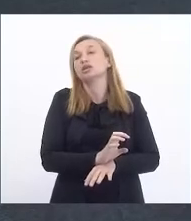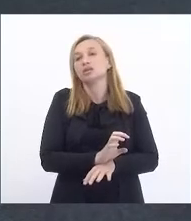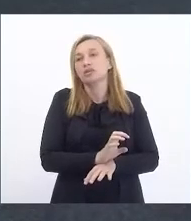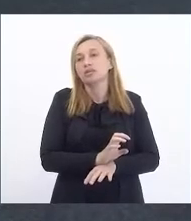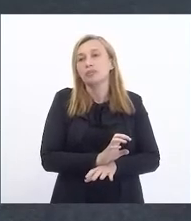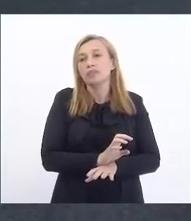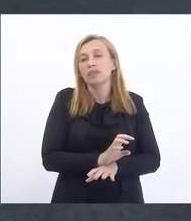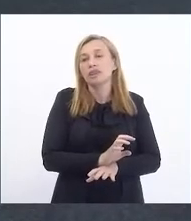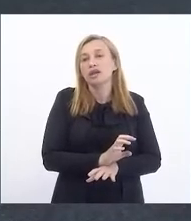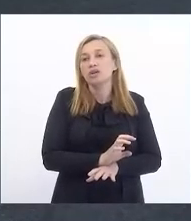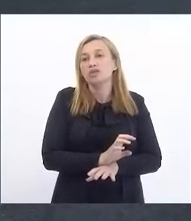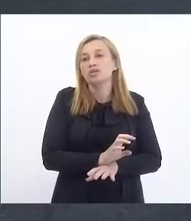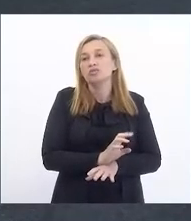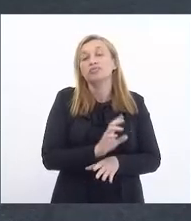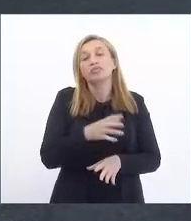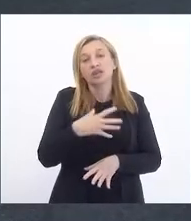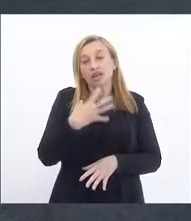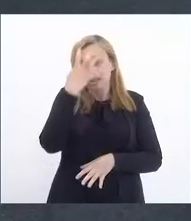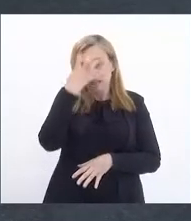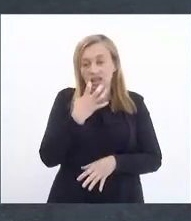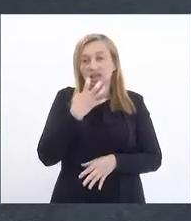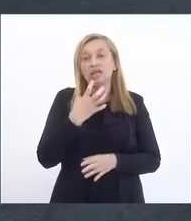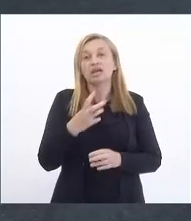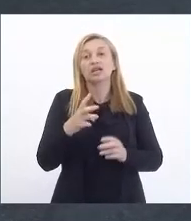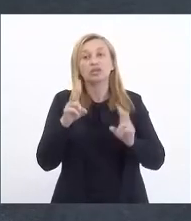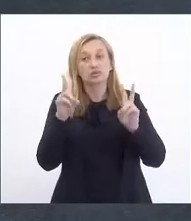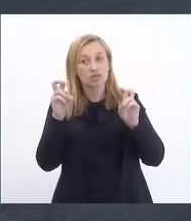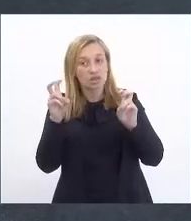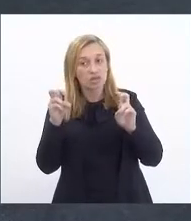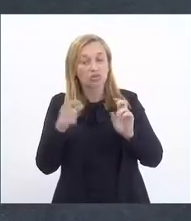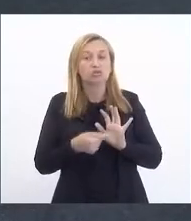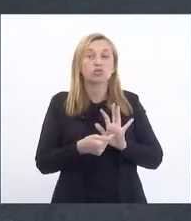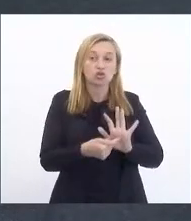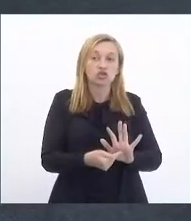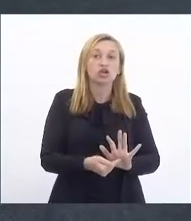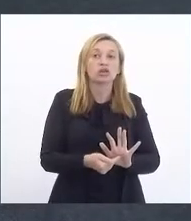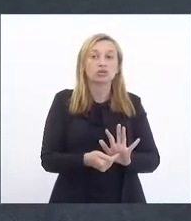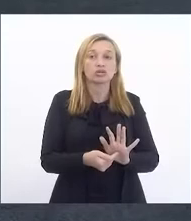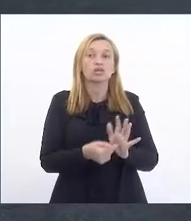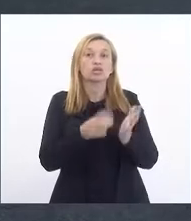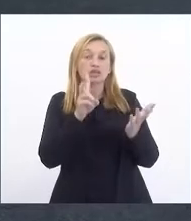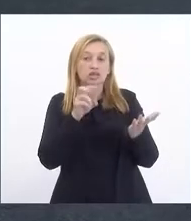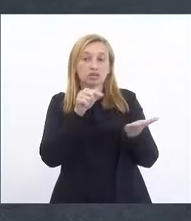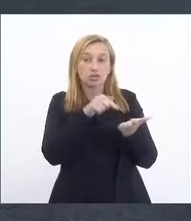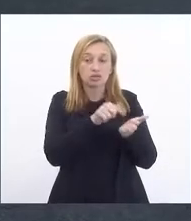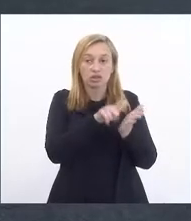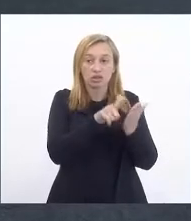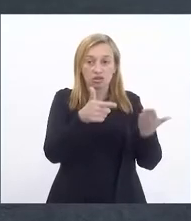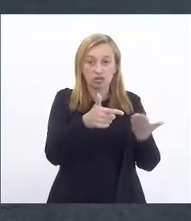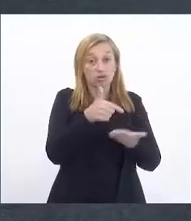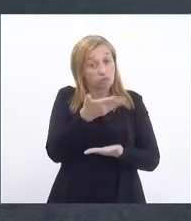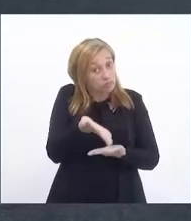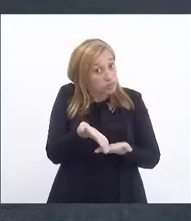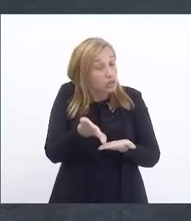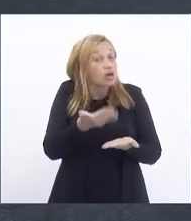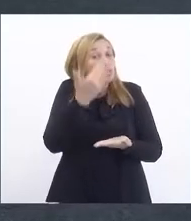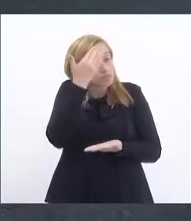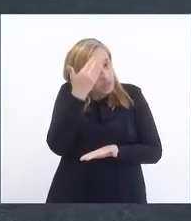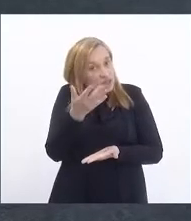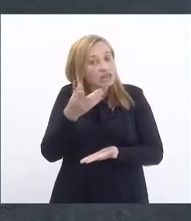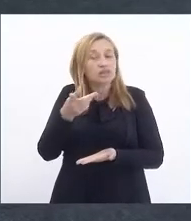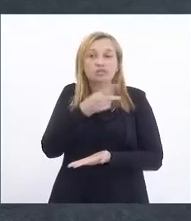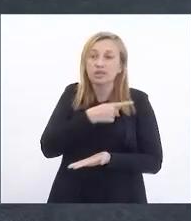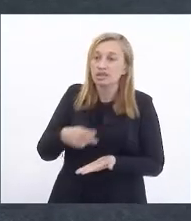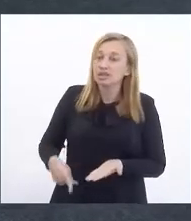a relevância e gravidade dos fatos que são apontados nessa matéria jornalística então obrigada senhora